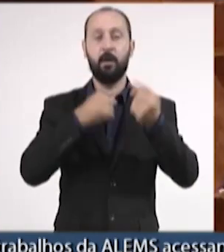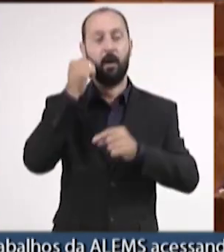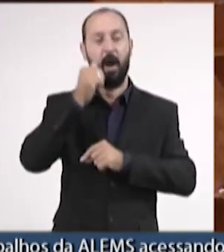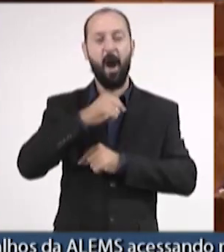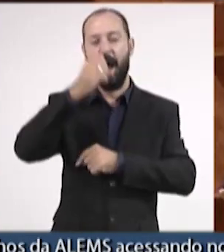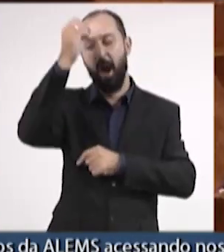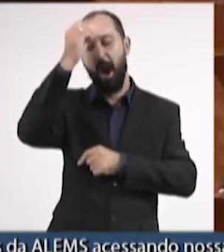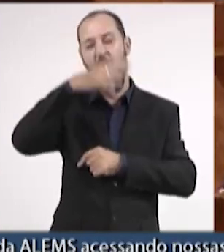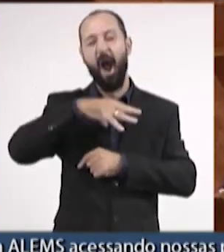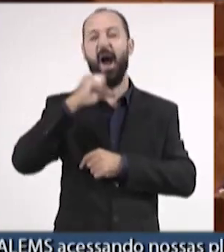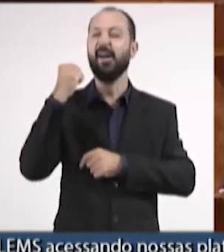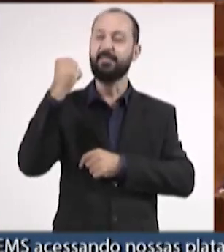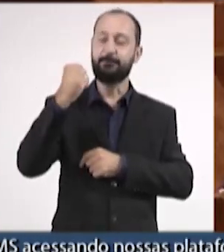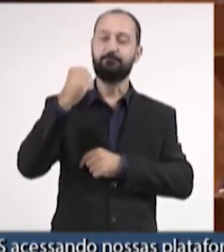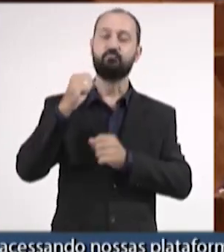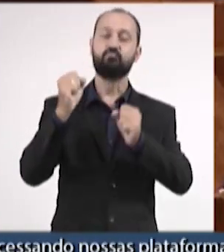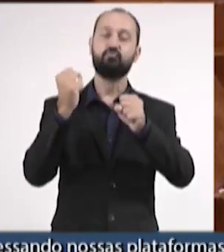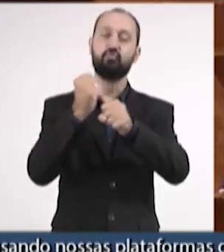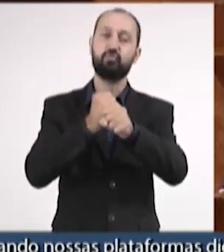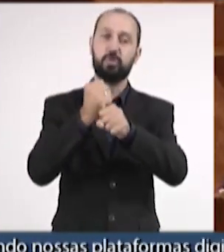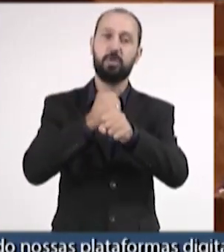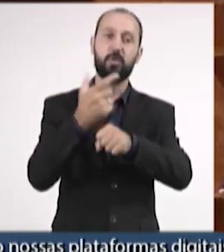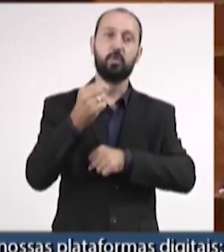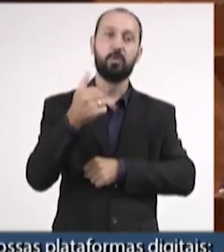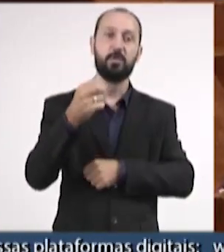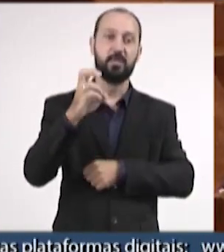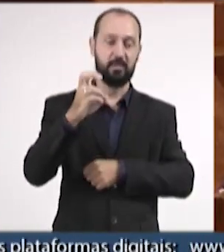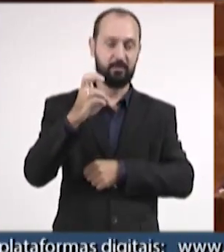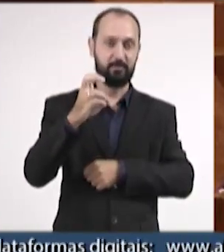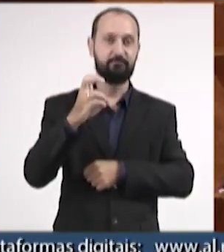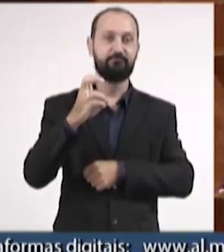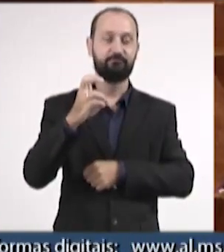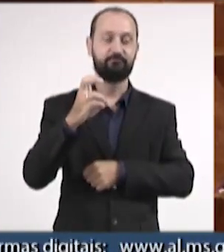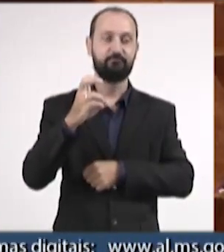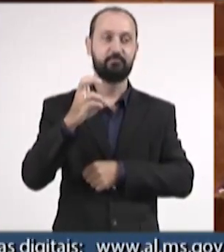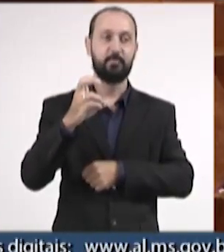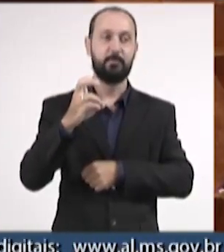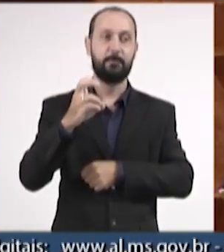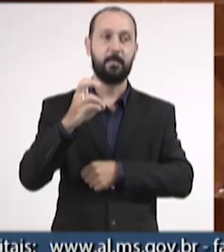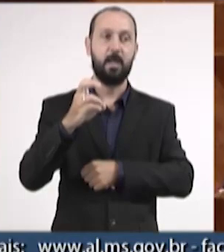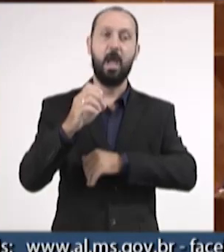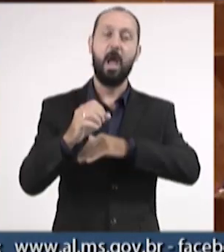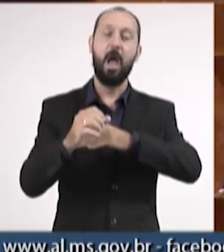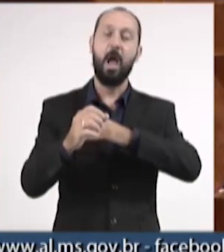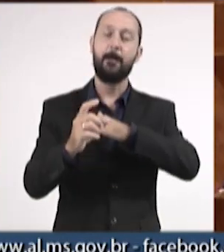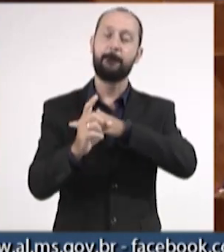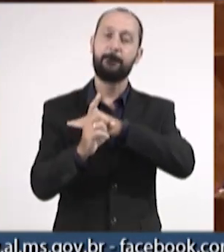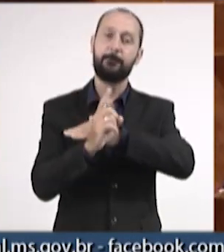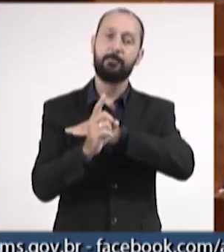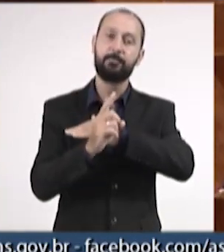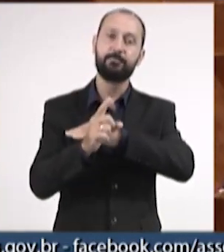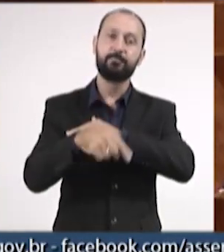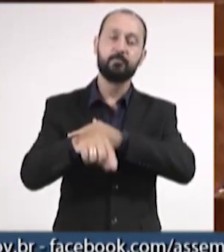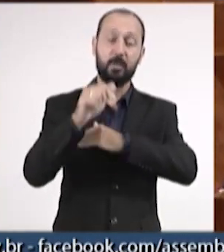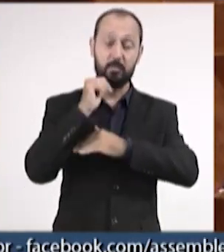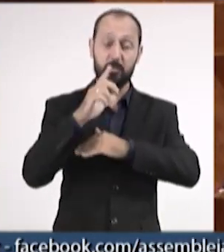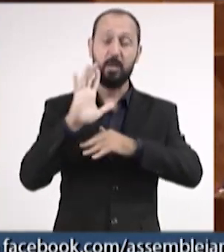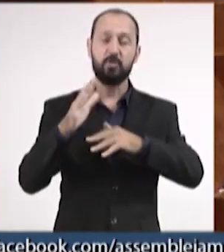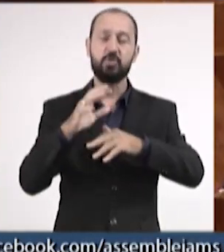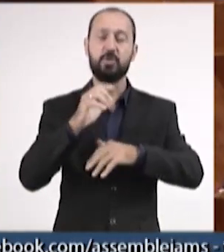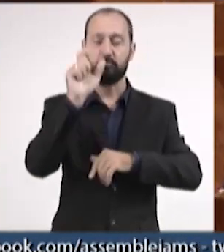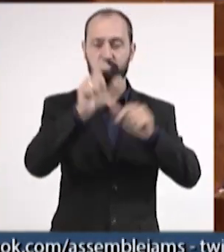de mulheres, publicado em 2015. Assistência às mulheres vítimas sobreviventes do